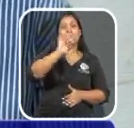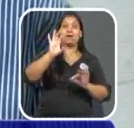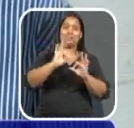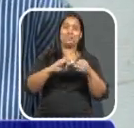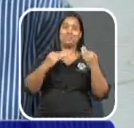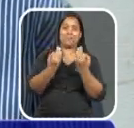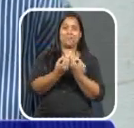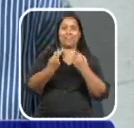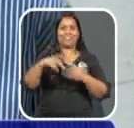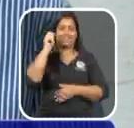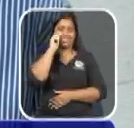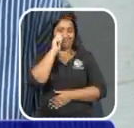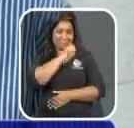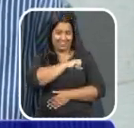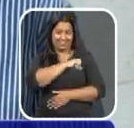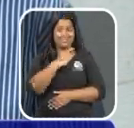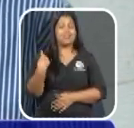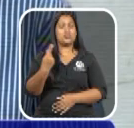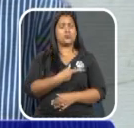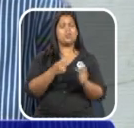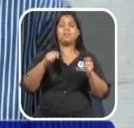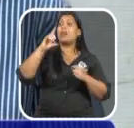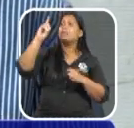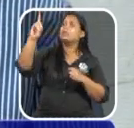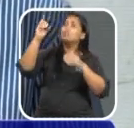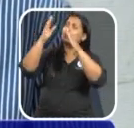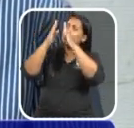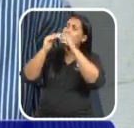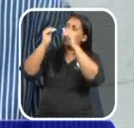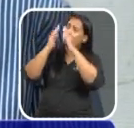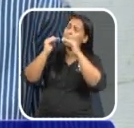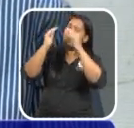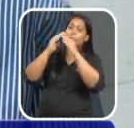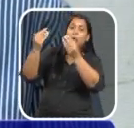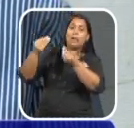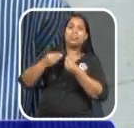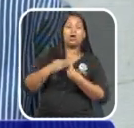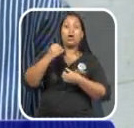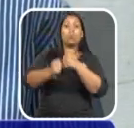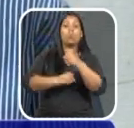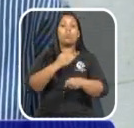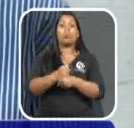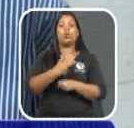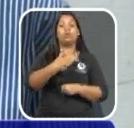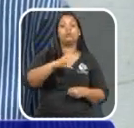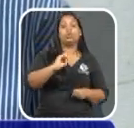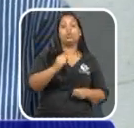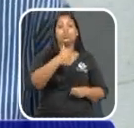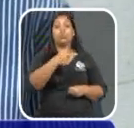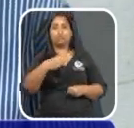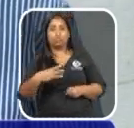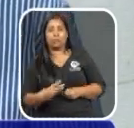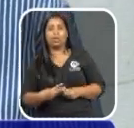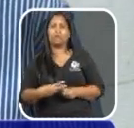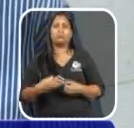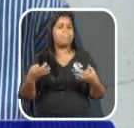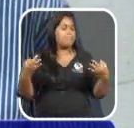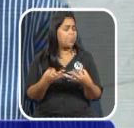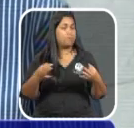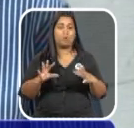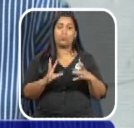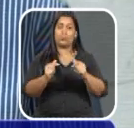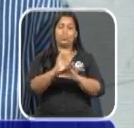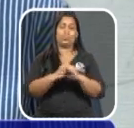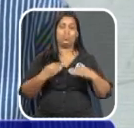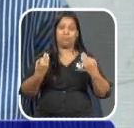família riopretense. Nós possamos clamar a Deus para que Ele possa dar um ano de 2023 pleno a todas as